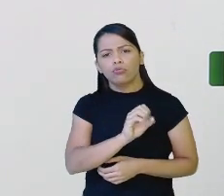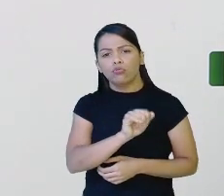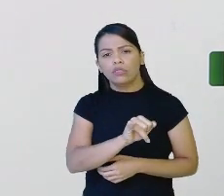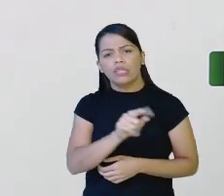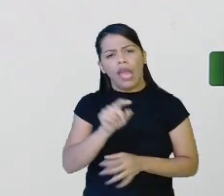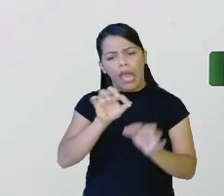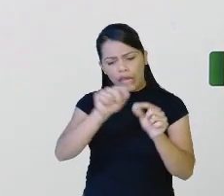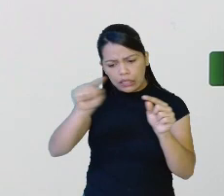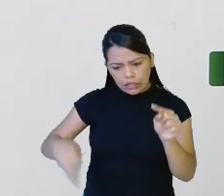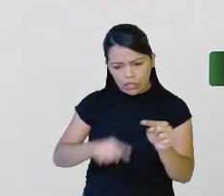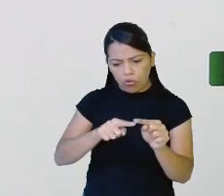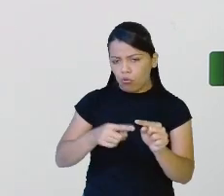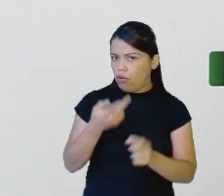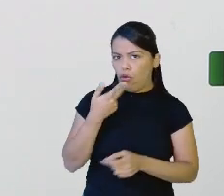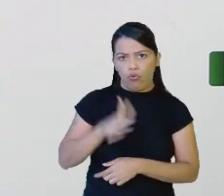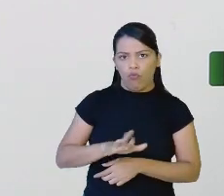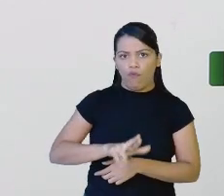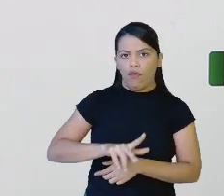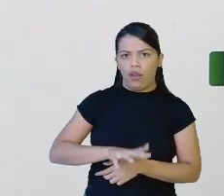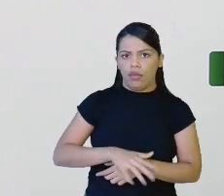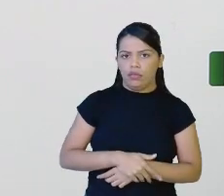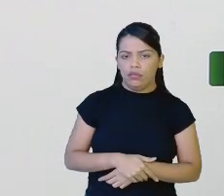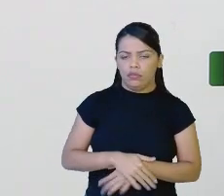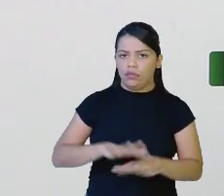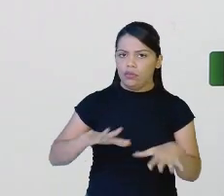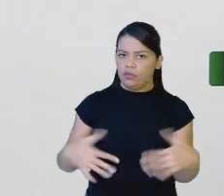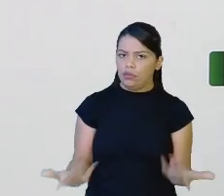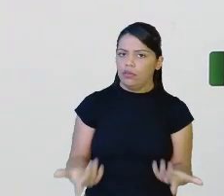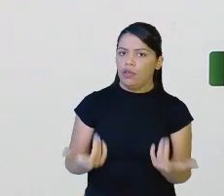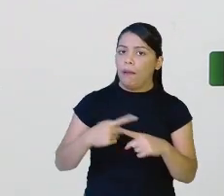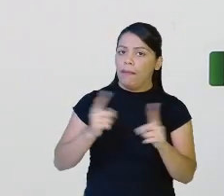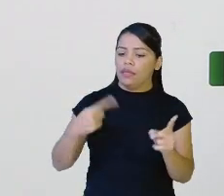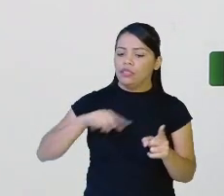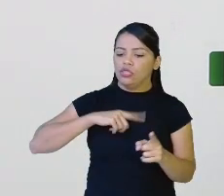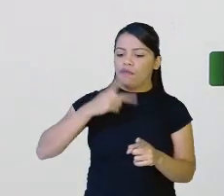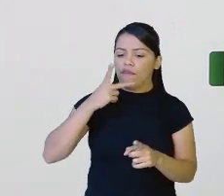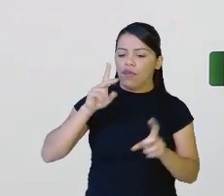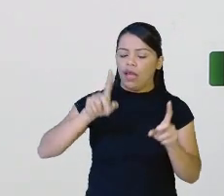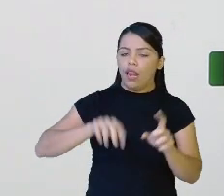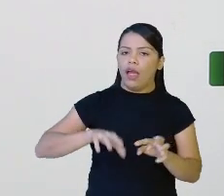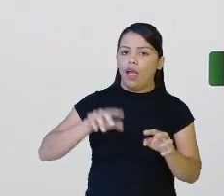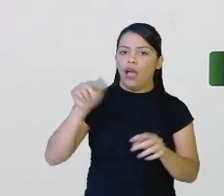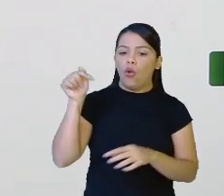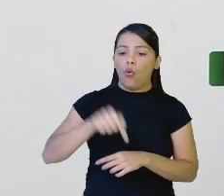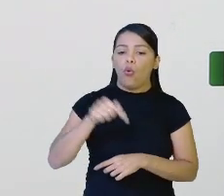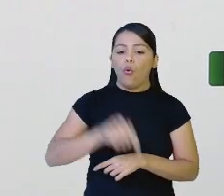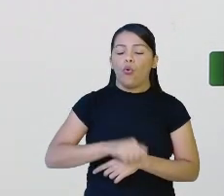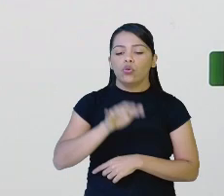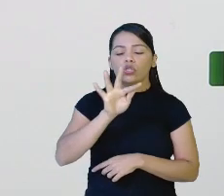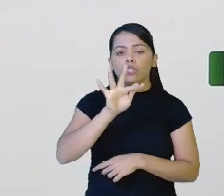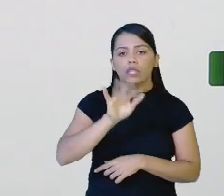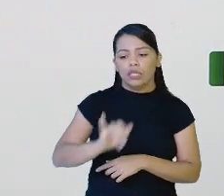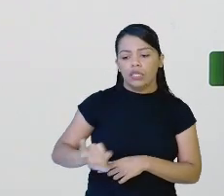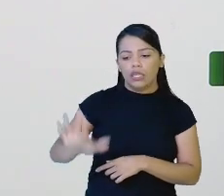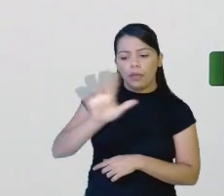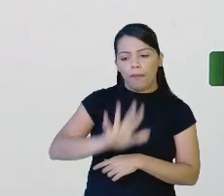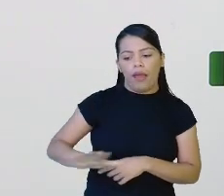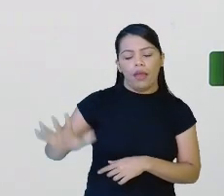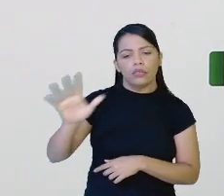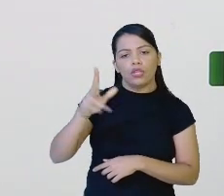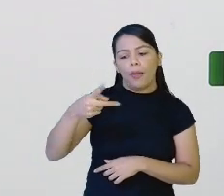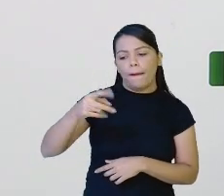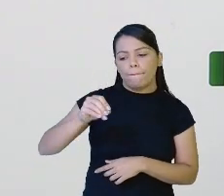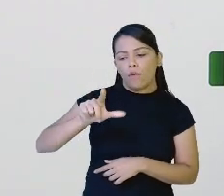falar de figuras poligonais, tá? Figuras de vários lados que possuem ângulos e